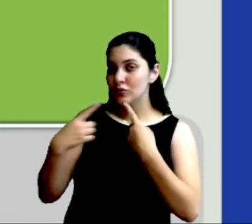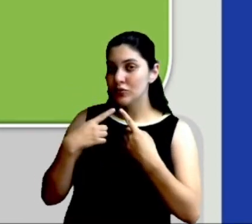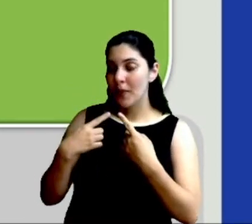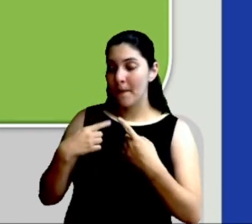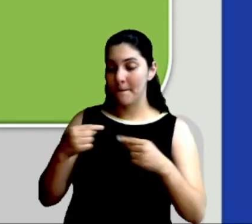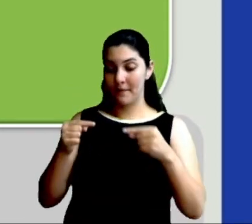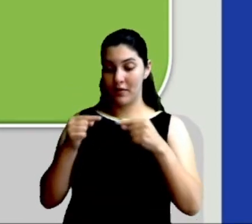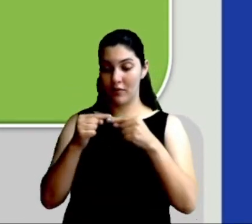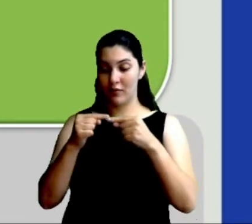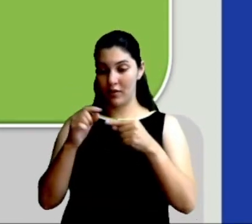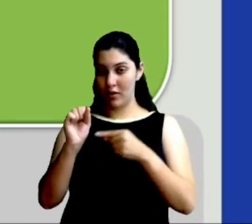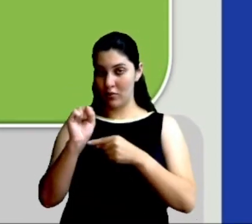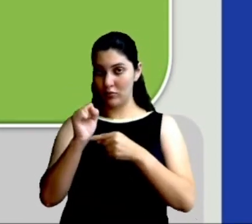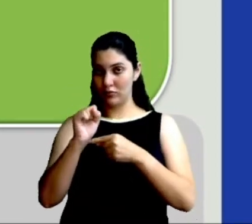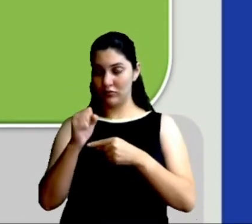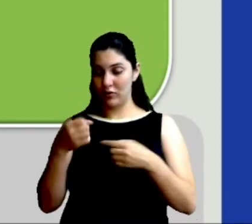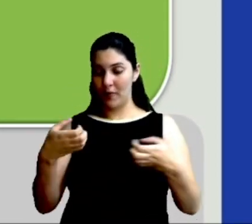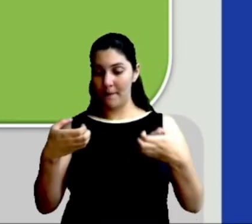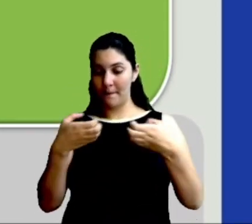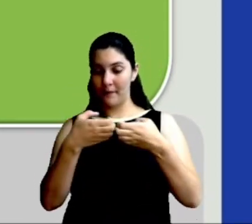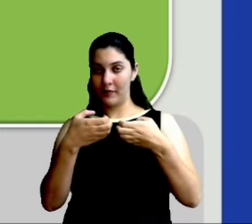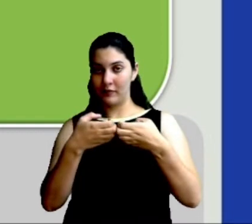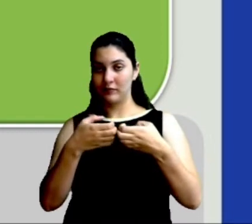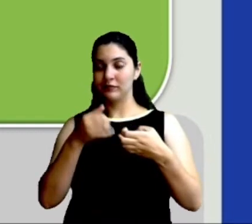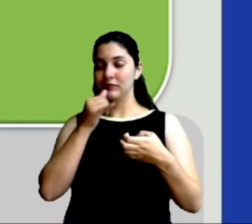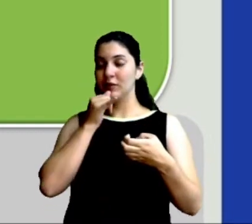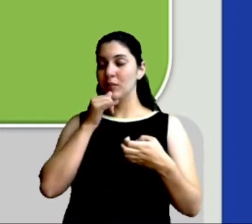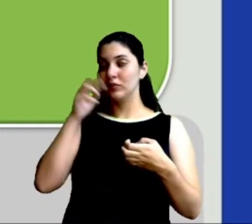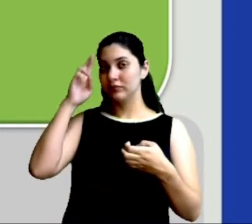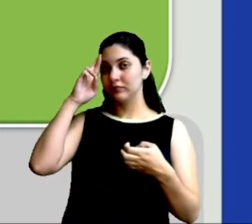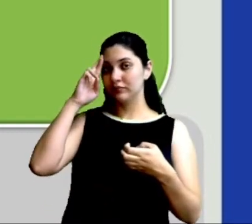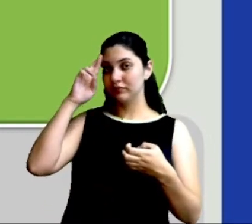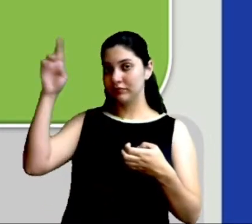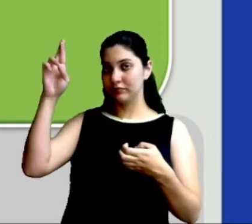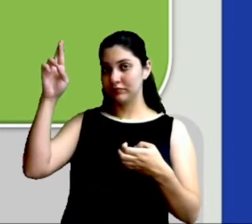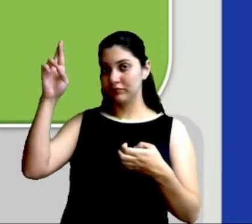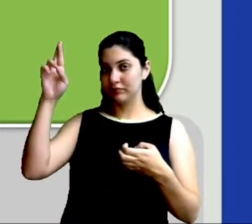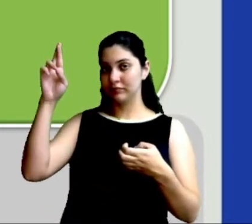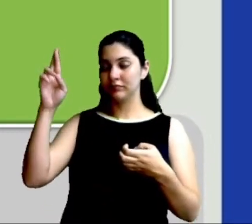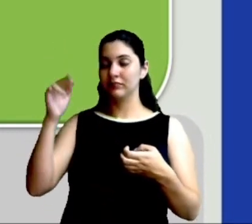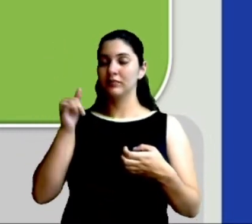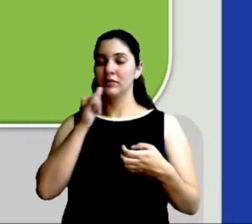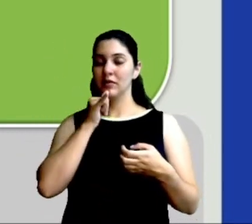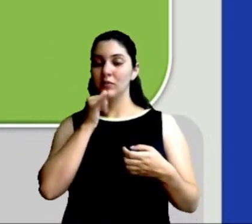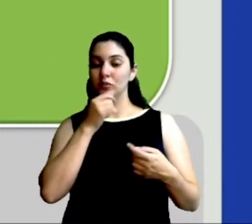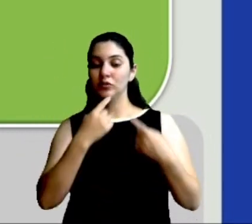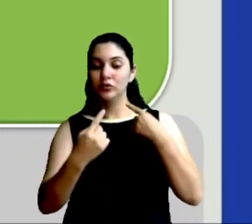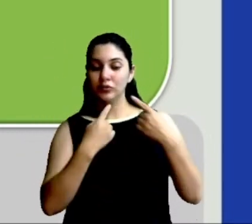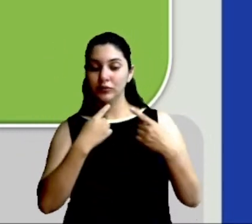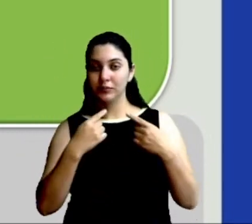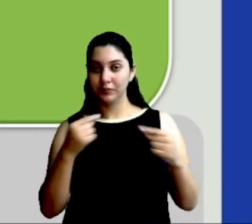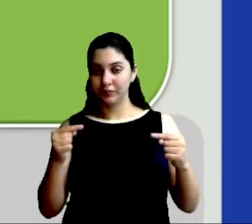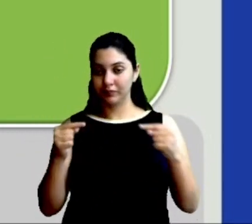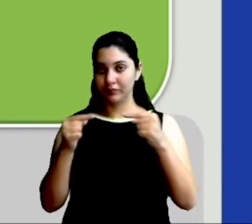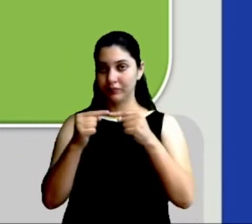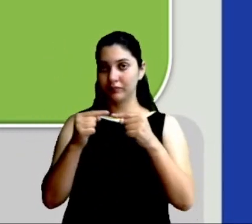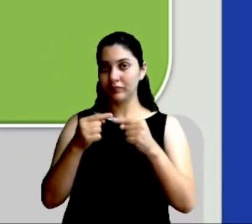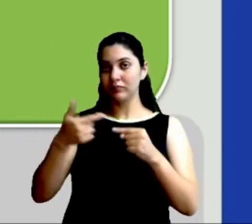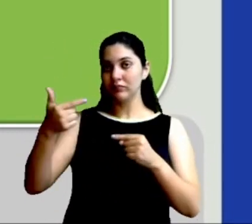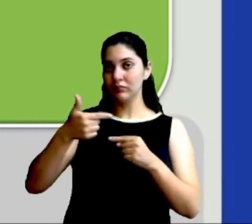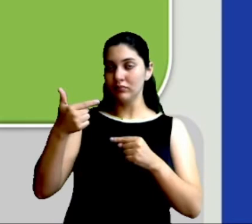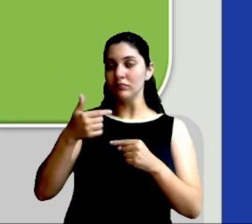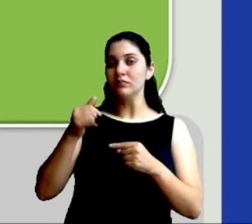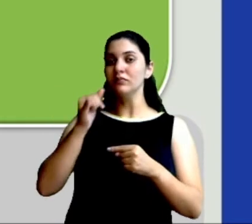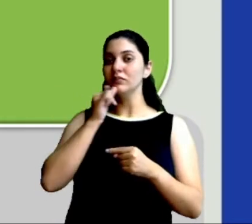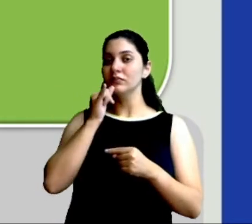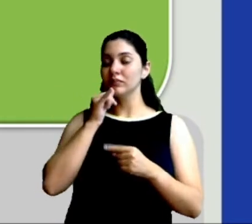mais próximo, que é a palavrinha aí, ó, diretor. Então, discursou, combinou no segundo exemplo com a palavra diretor e